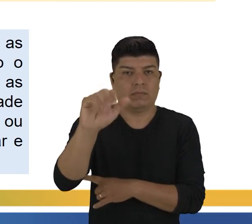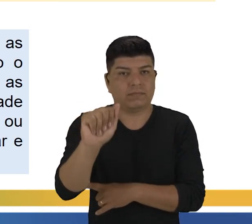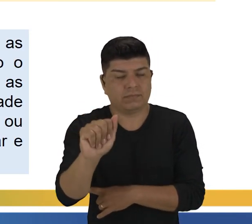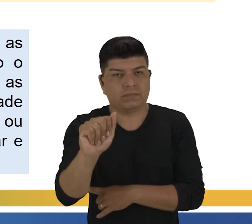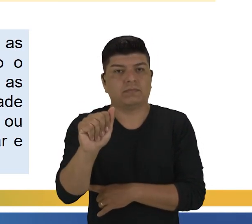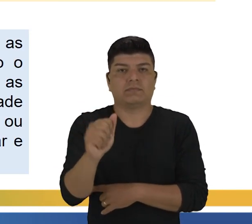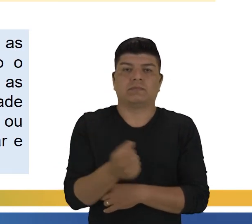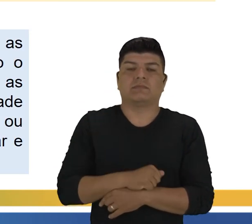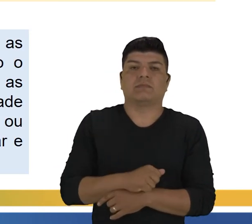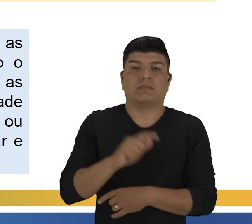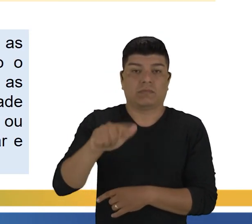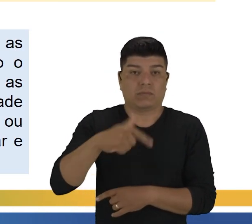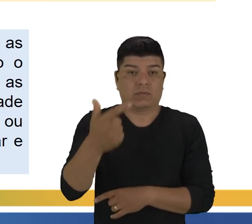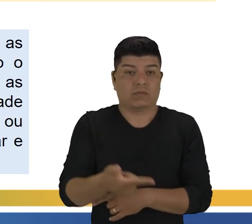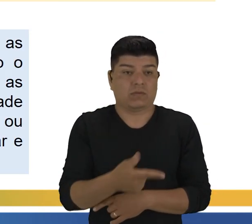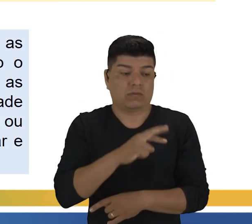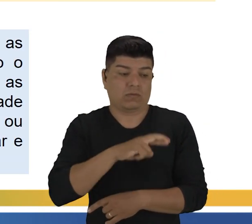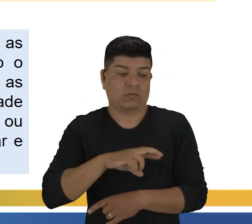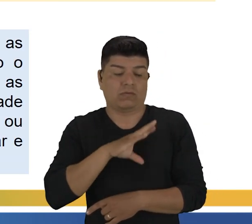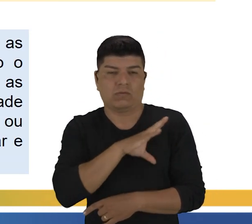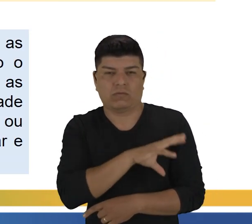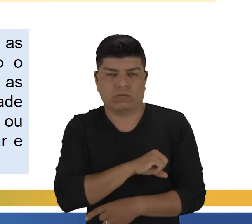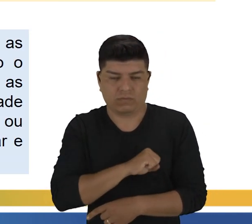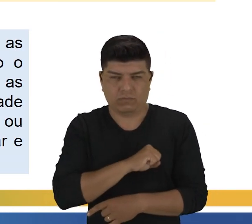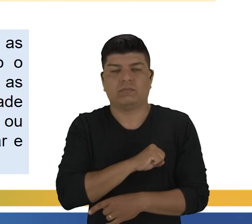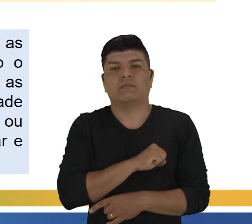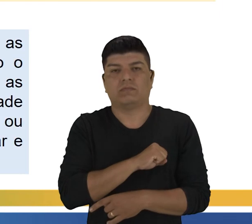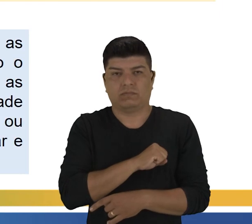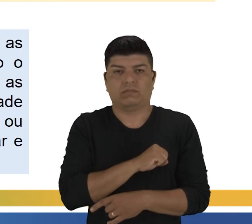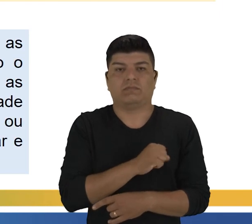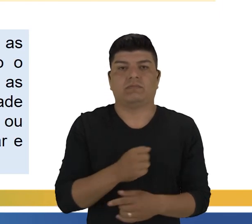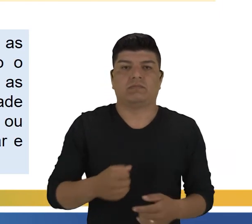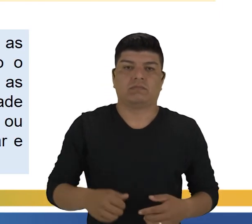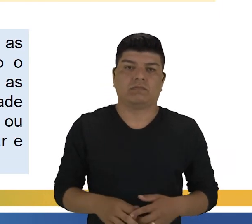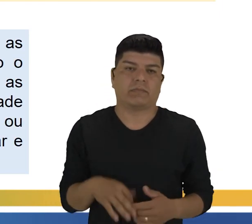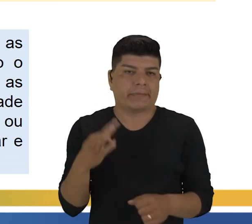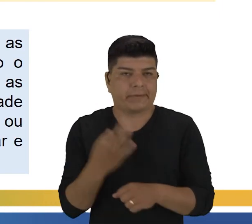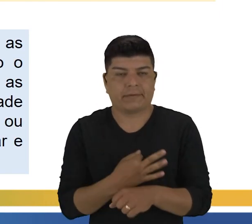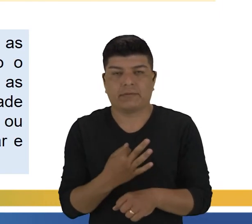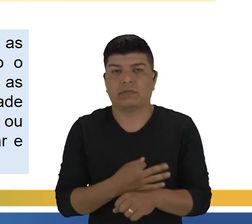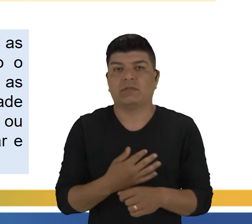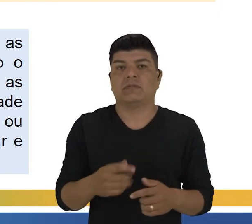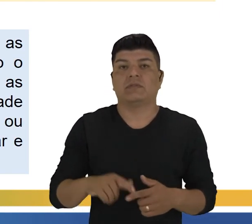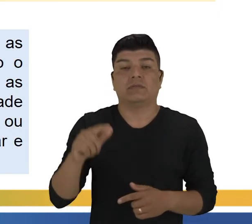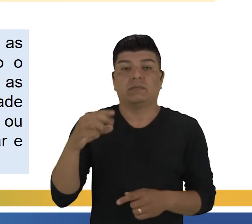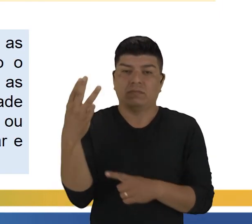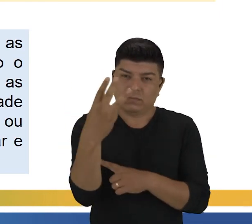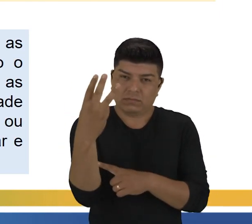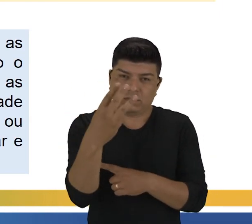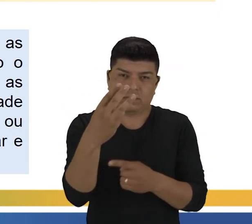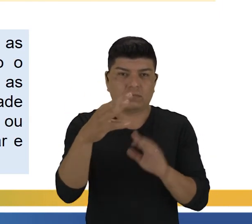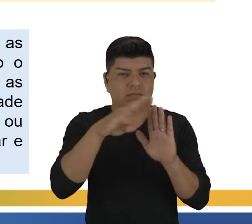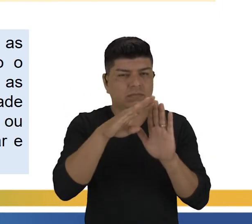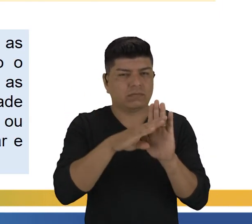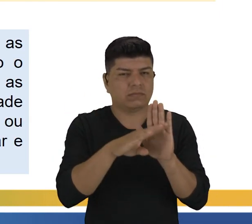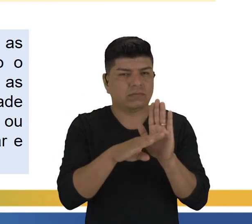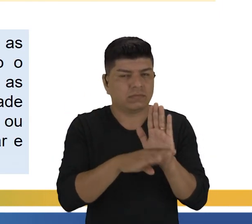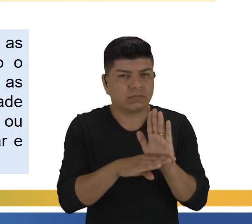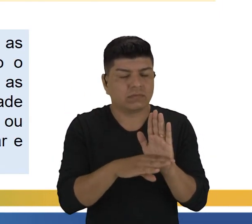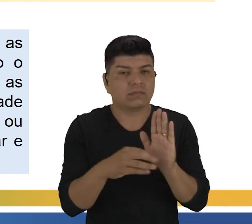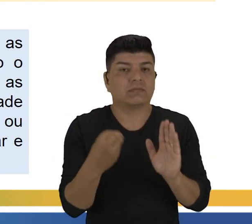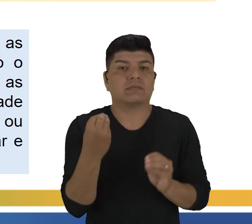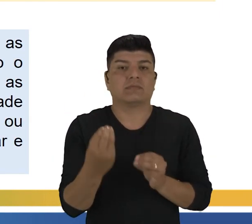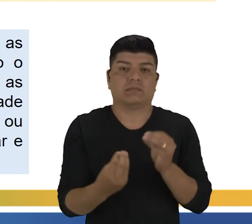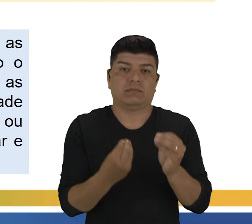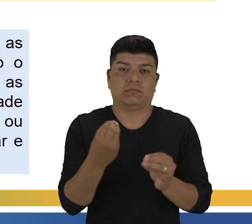ultrarromântica, o exagero do sentimentalismo, o mergulho no tédio. E a terceira, como que nós podemos denominar?